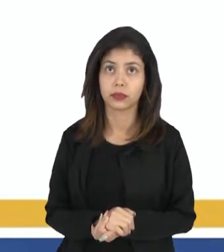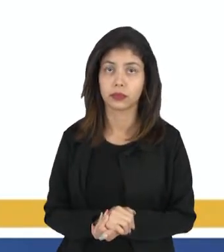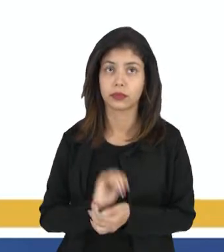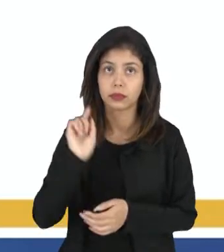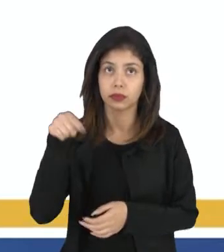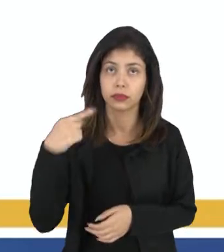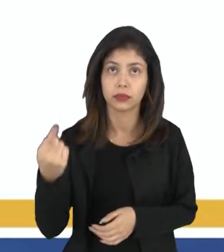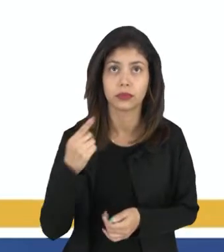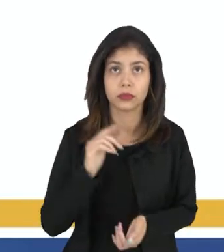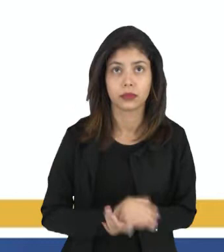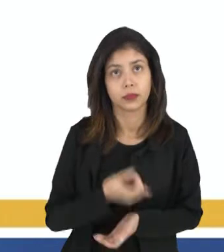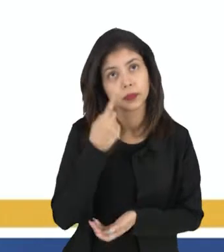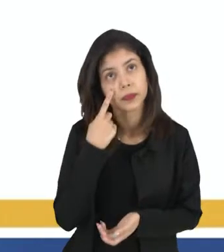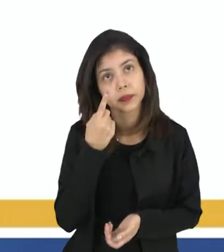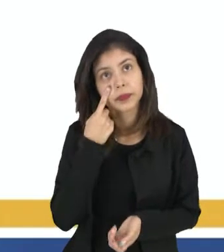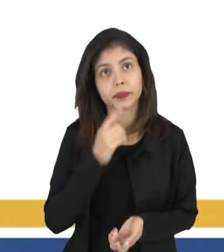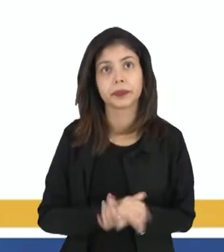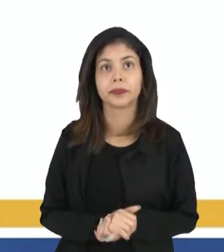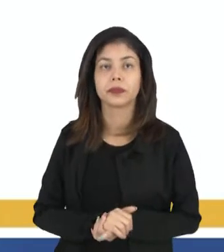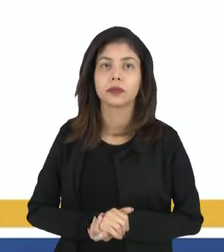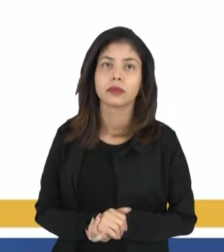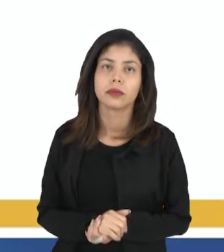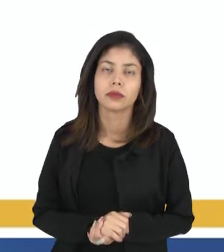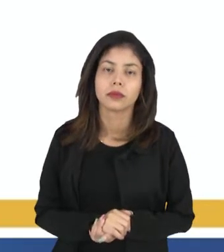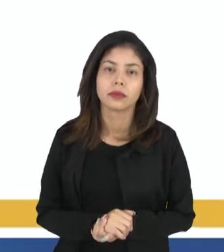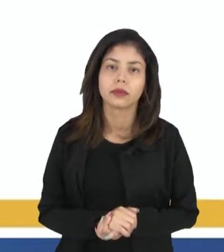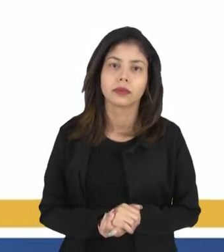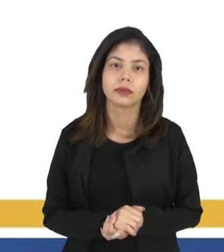Gente, após o have, como vocês viram, ou has,